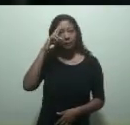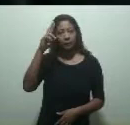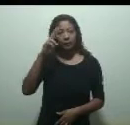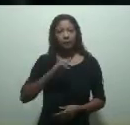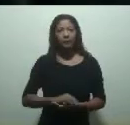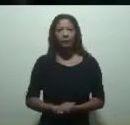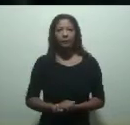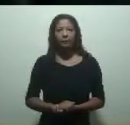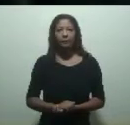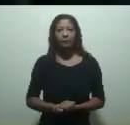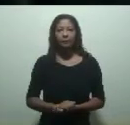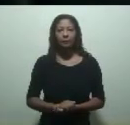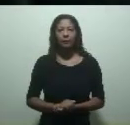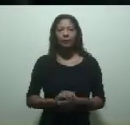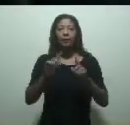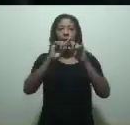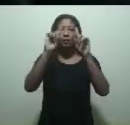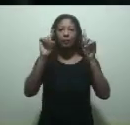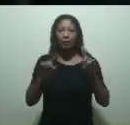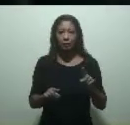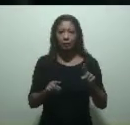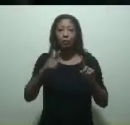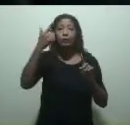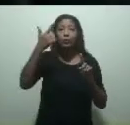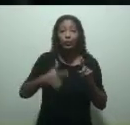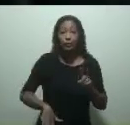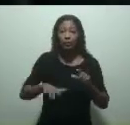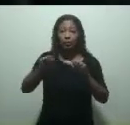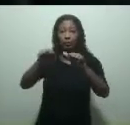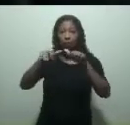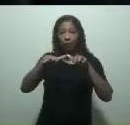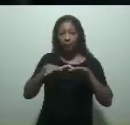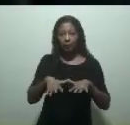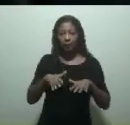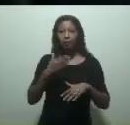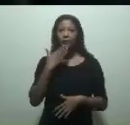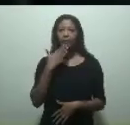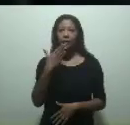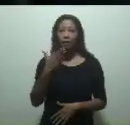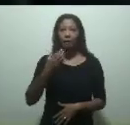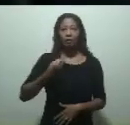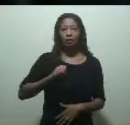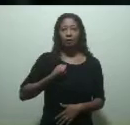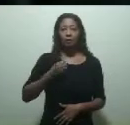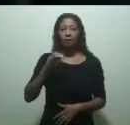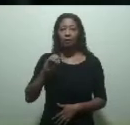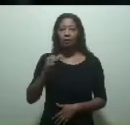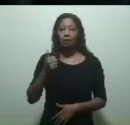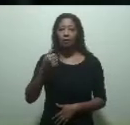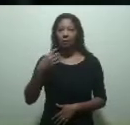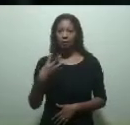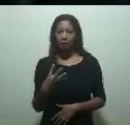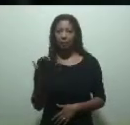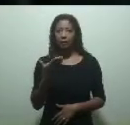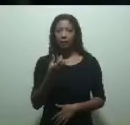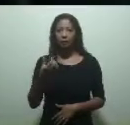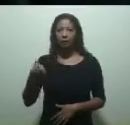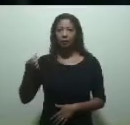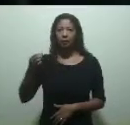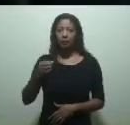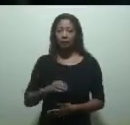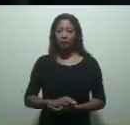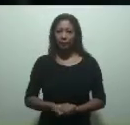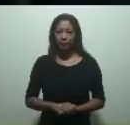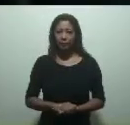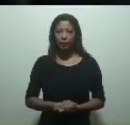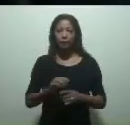Cabral. Projeto reapresentado ao plenário, requerimento legislativo número 014-2020.